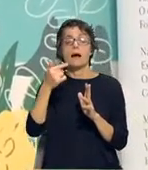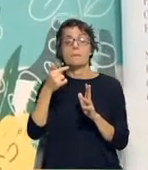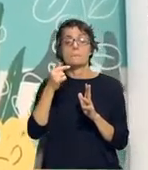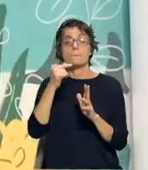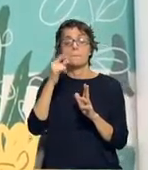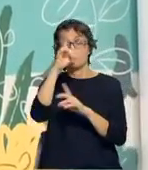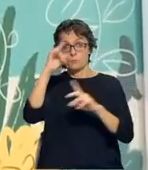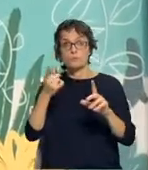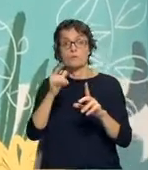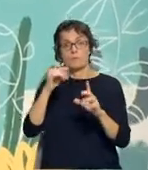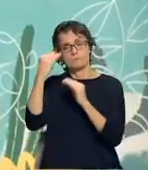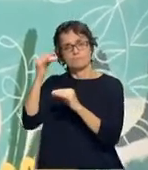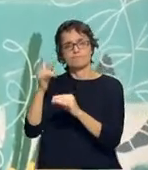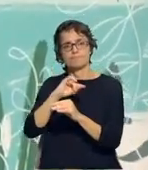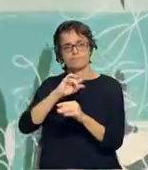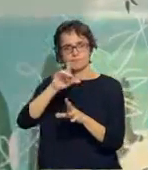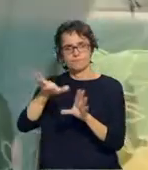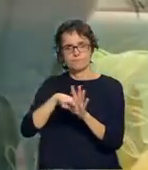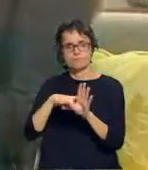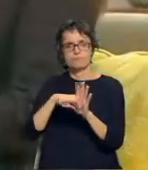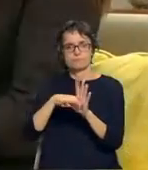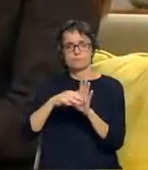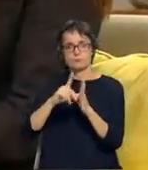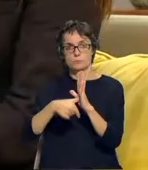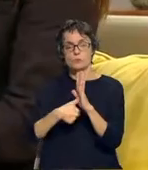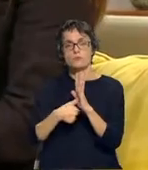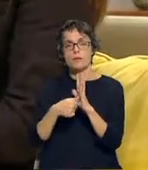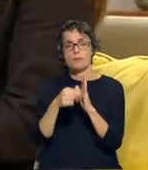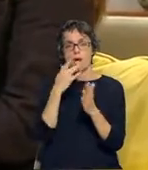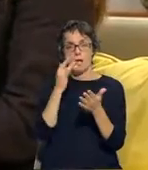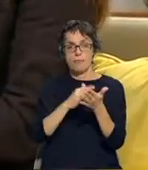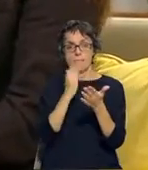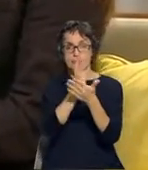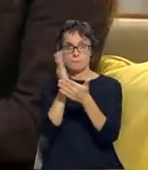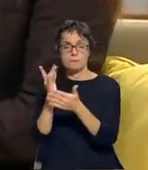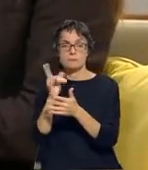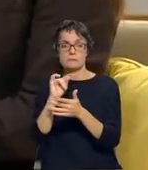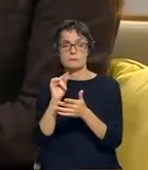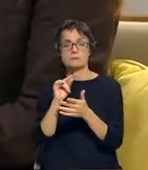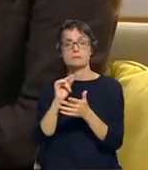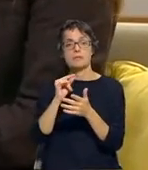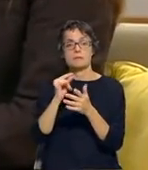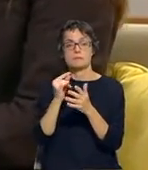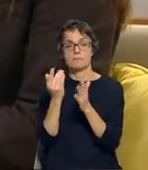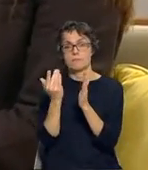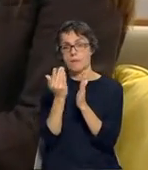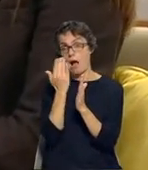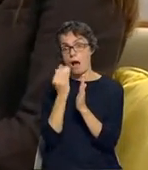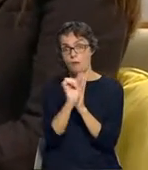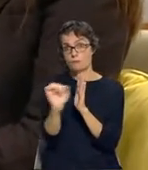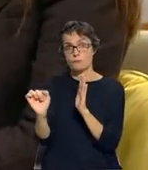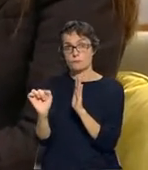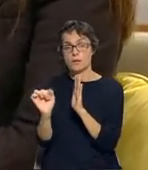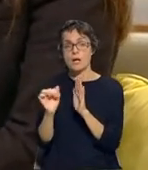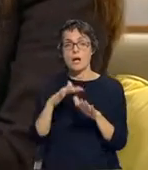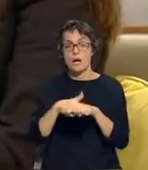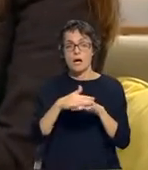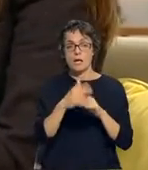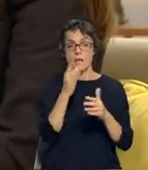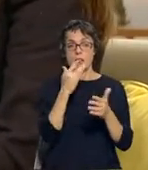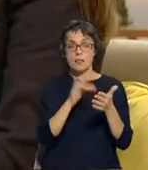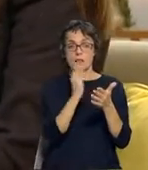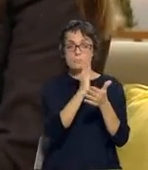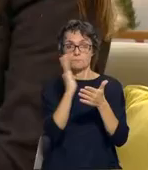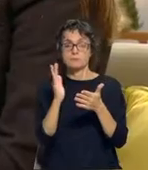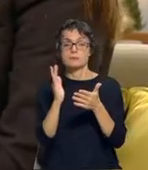que abraçam o seu projeto nas suas salas de aulas e bibliotecas, porque contamos com o Plano Nacional de Leitura, claro. E com a Rede de Bibliotecas Escolares